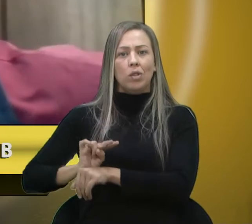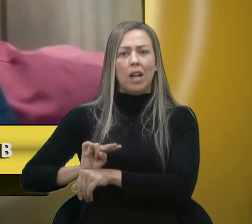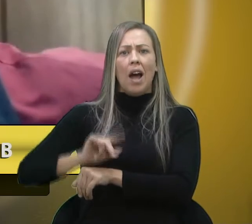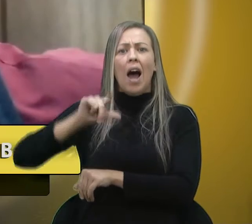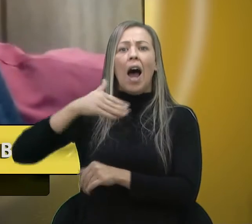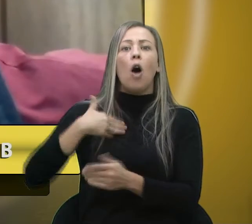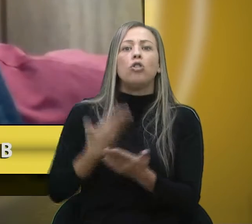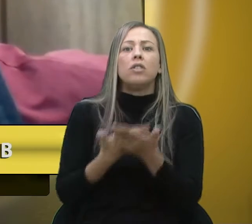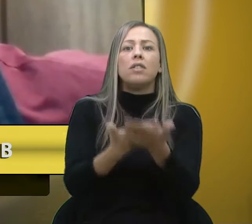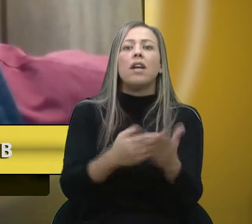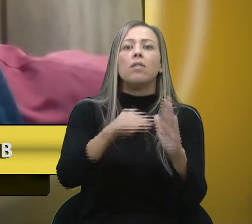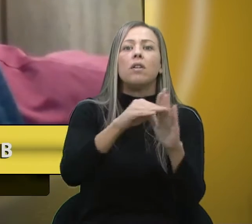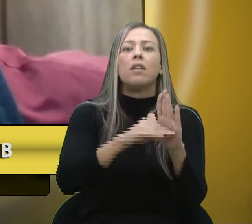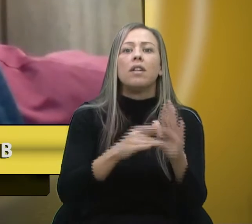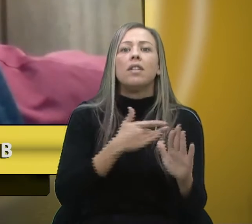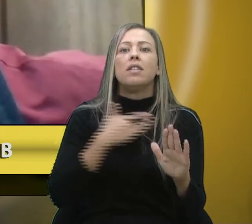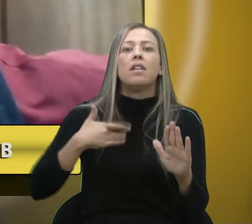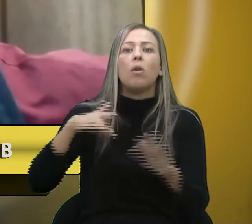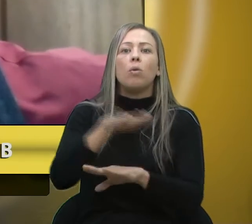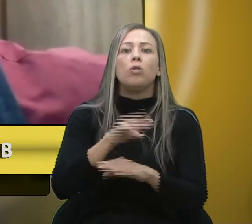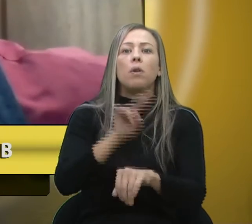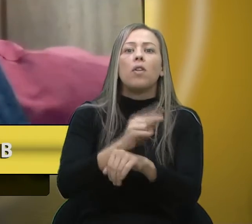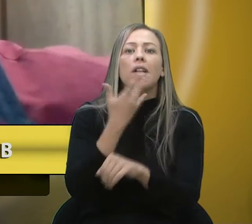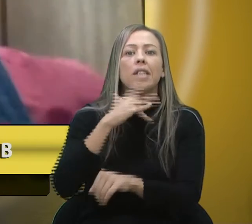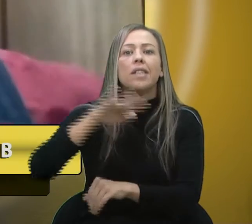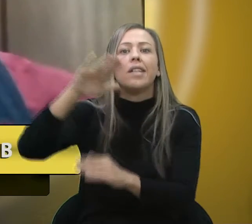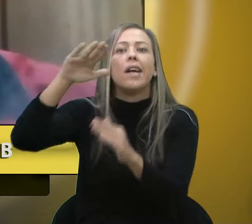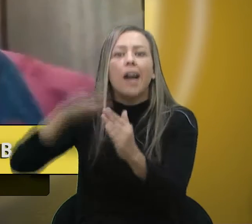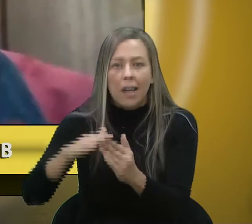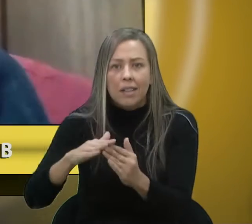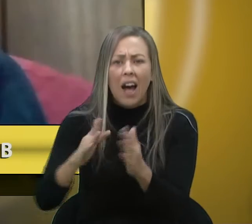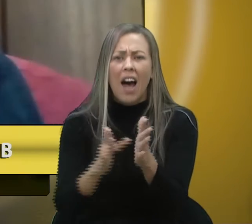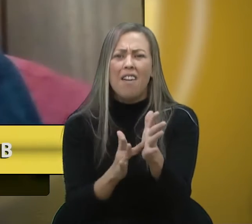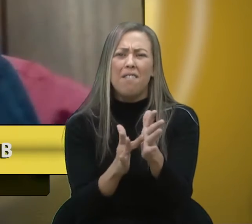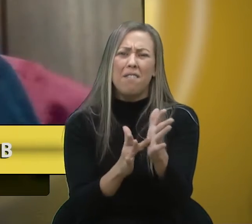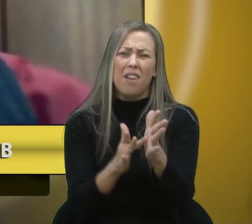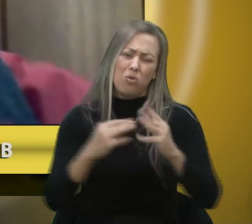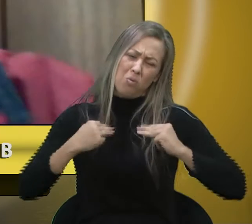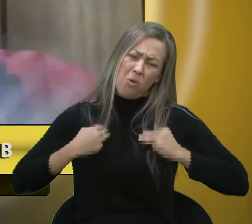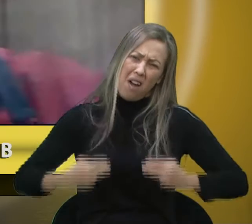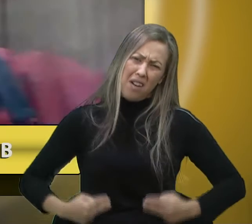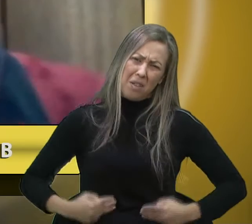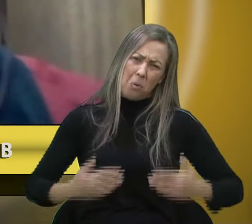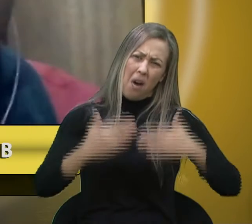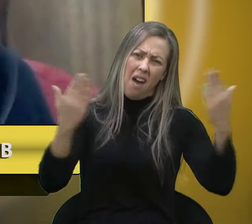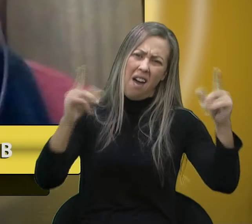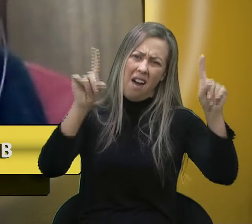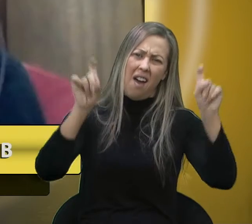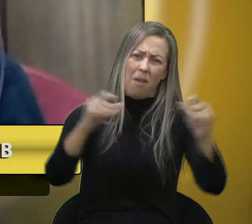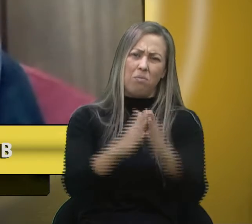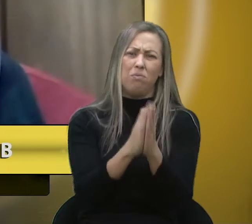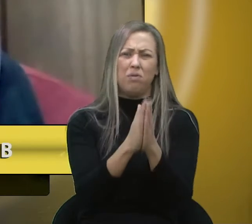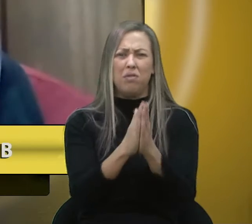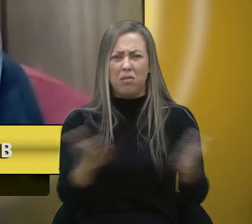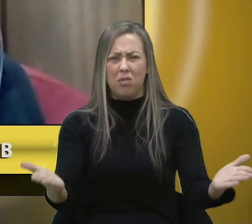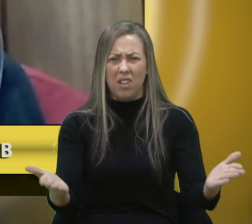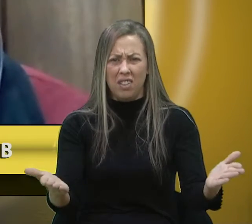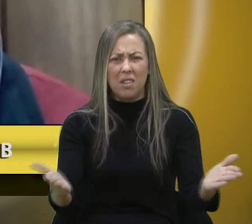de saúde para essas pessoas? Então, esse falso moralismo de que, vamos ficar... O que é isso,